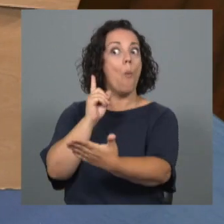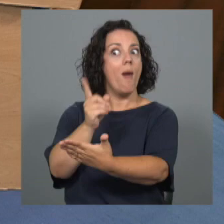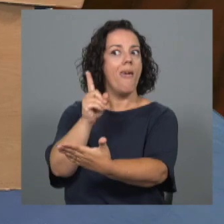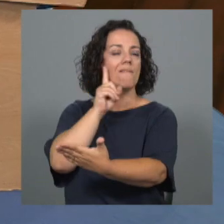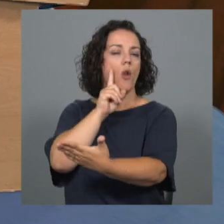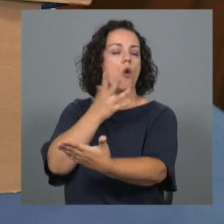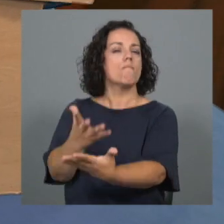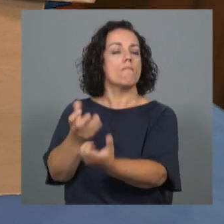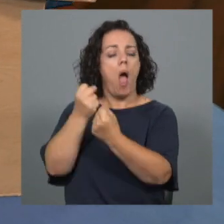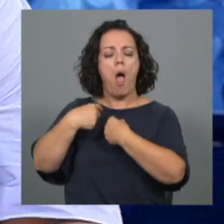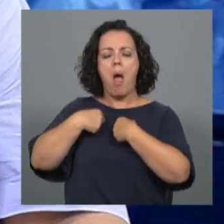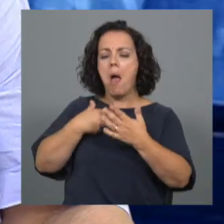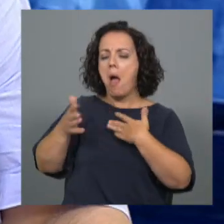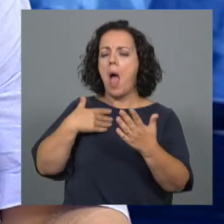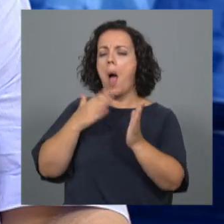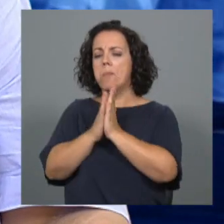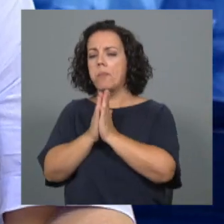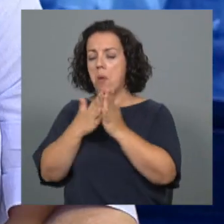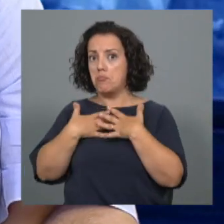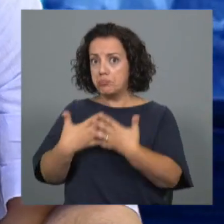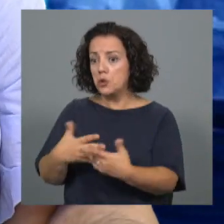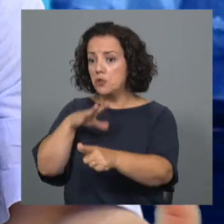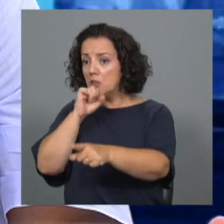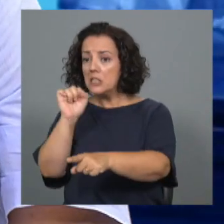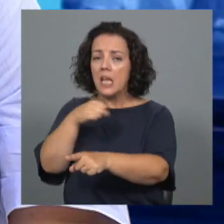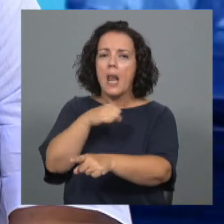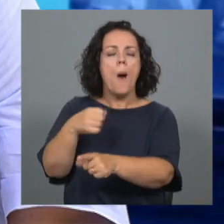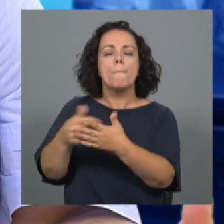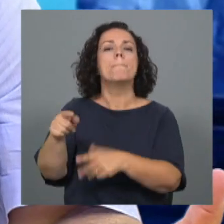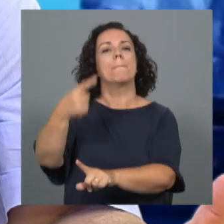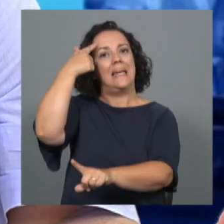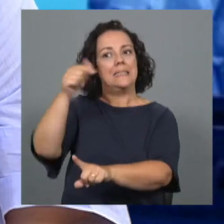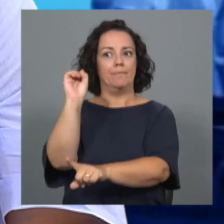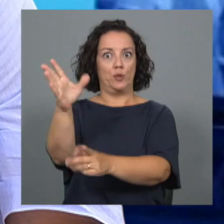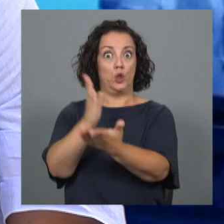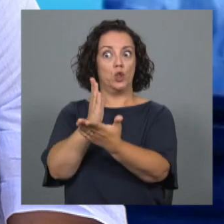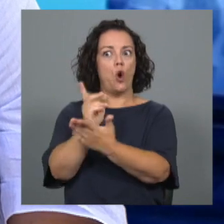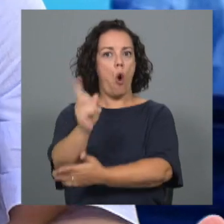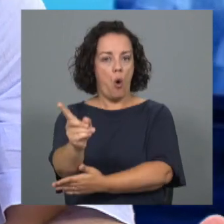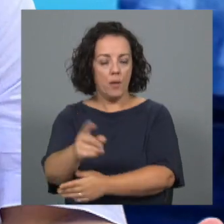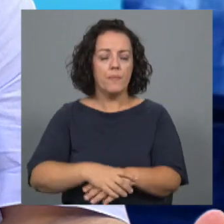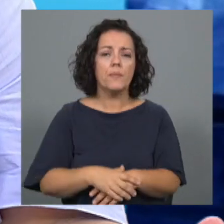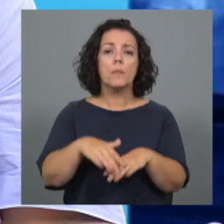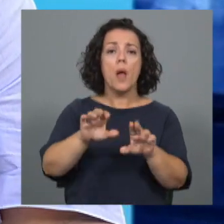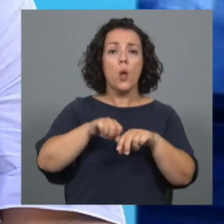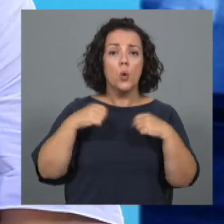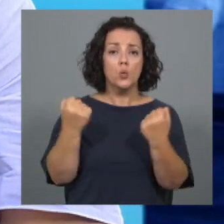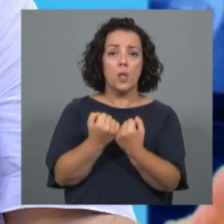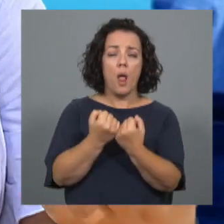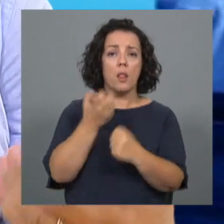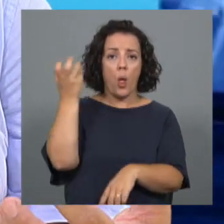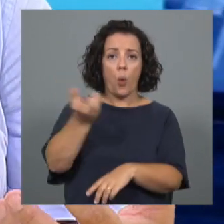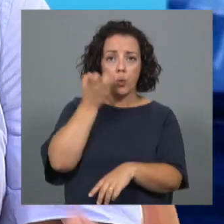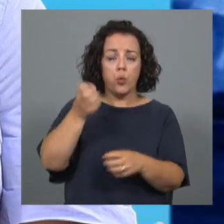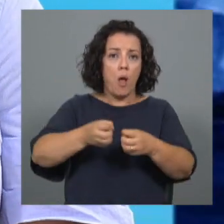desejam, independentemente da componente religiosa, para os seus filhos. Com uma sociedade cada vez mais multicultural, efetivamente, acabam por